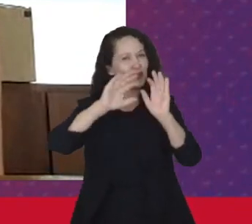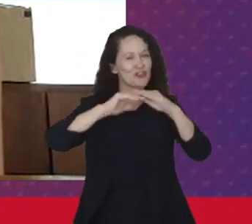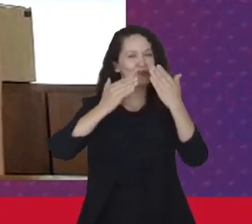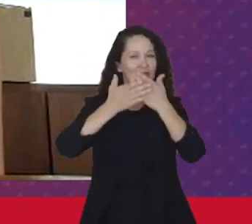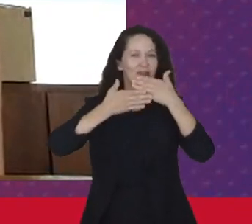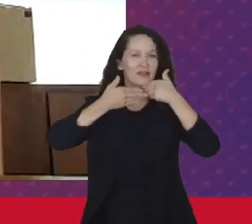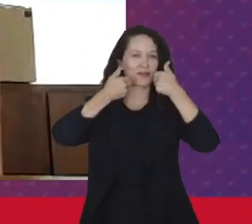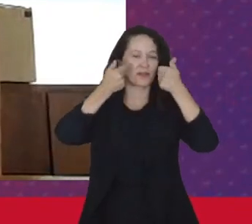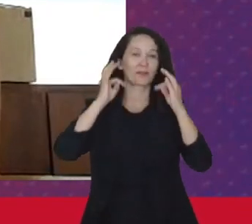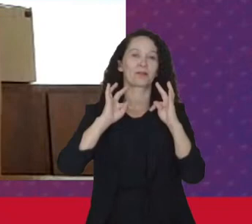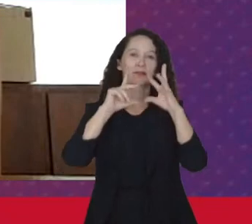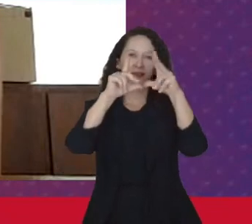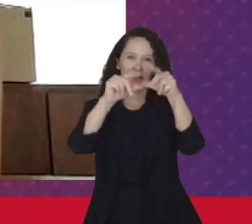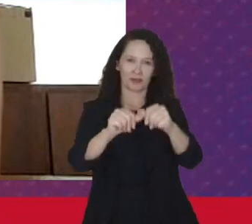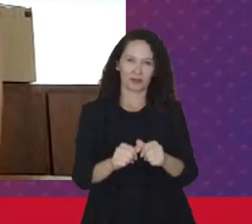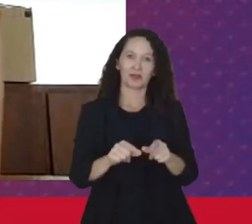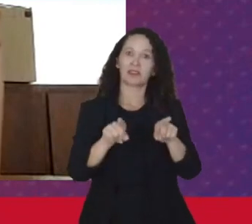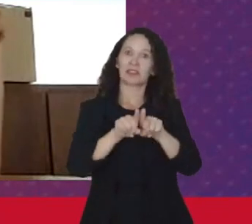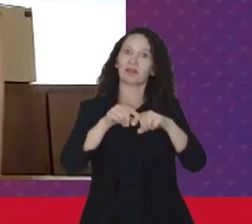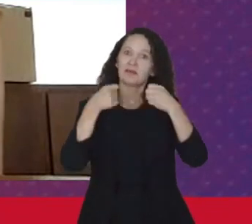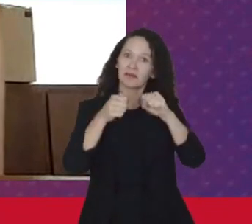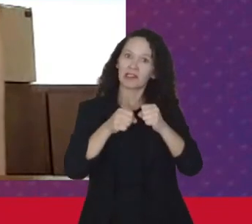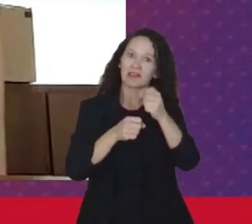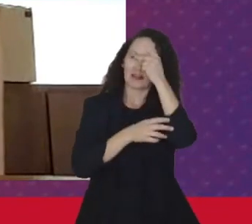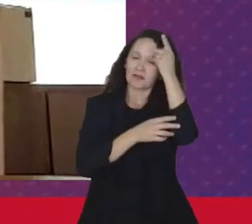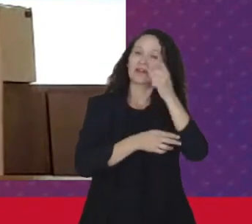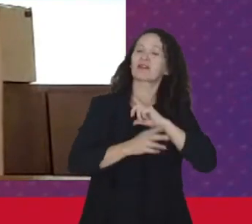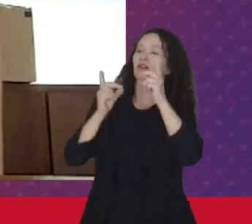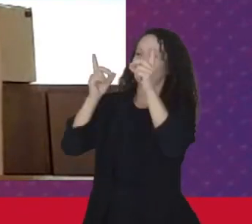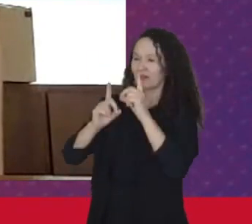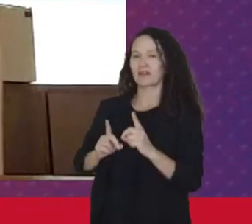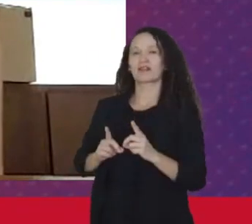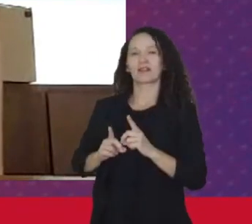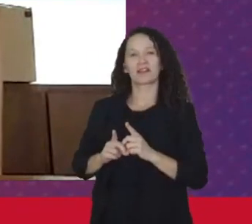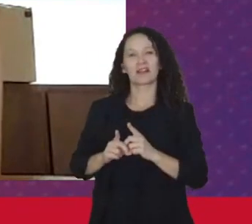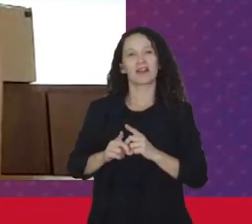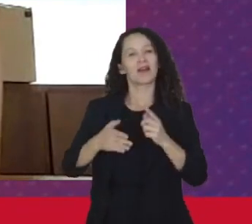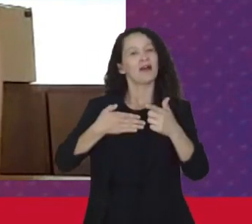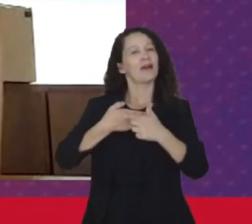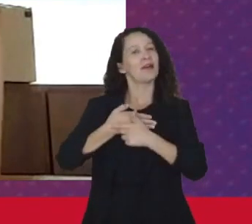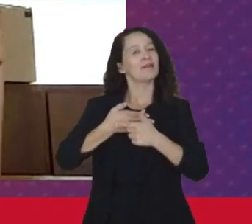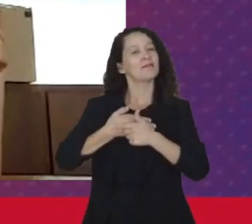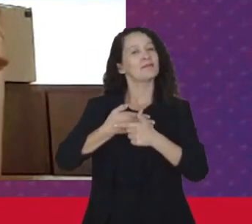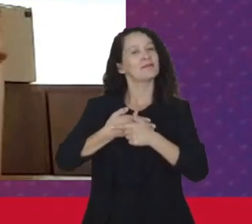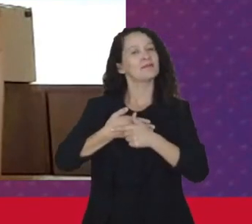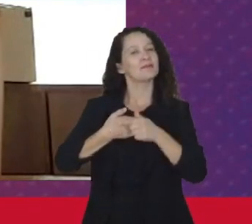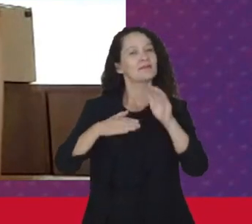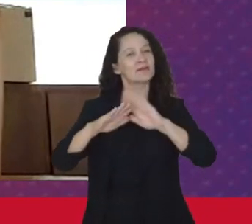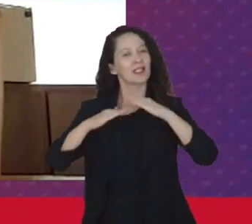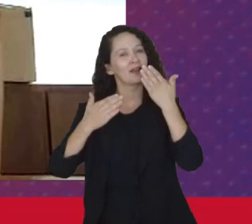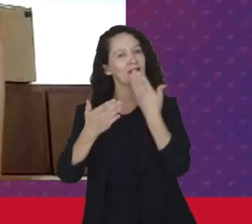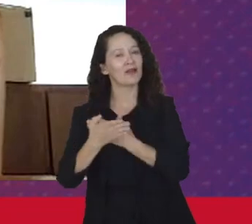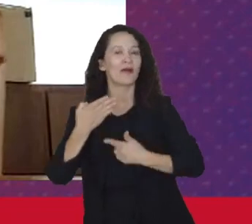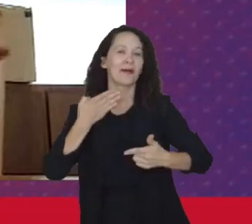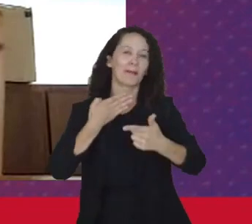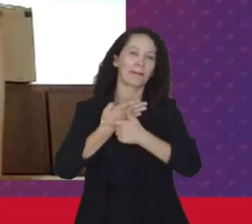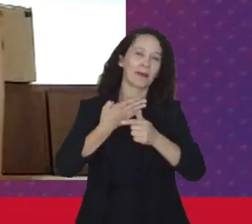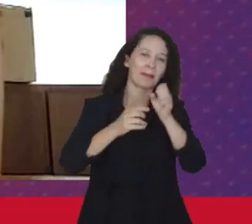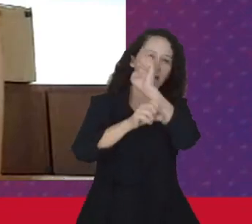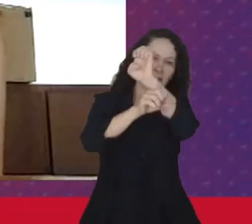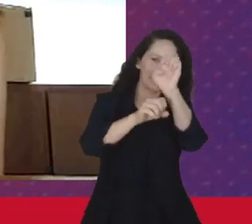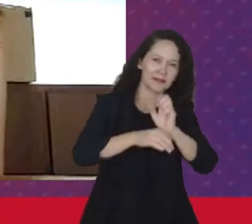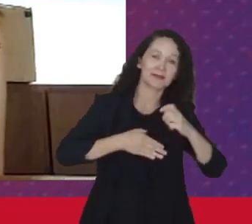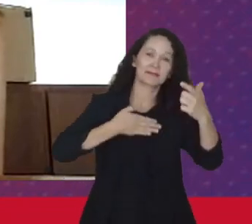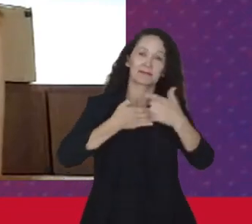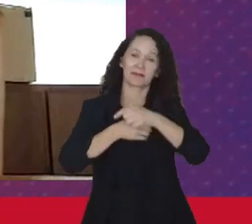qualidade para todos, e isso inclui as pessoas com deficiência, é tarefa da escola, do